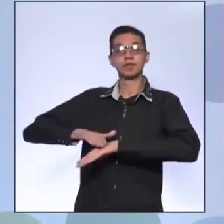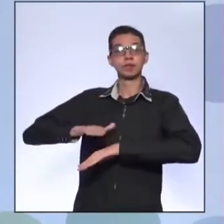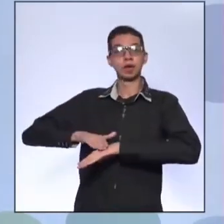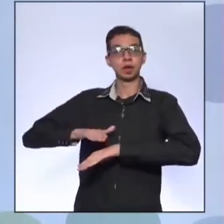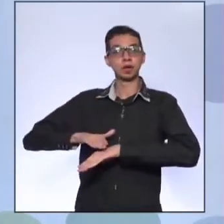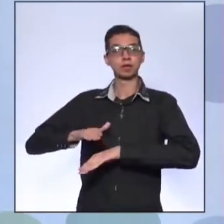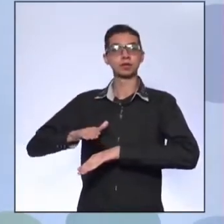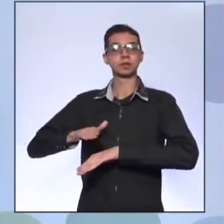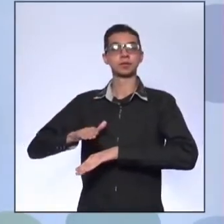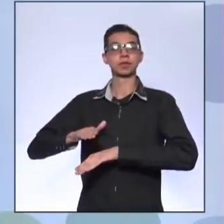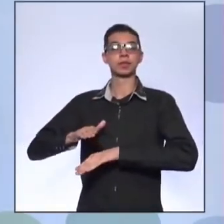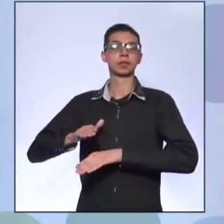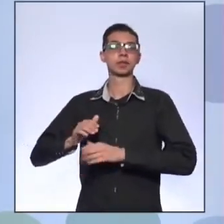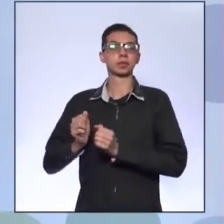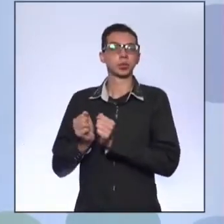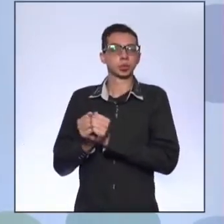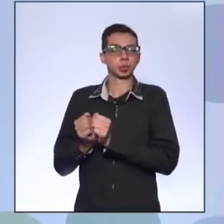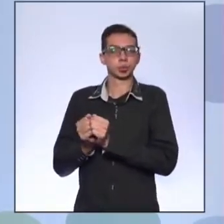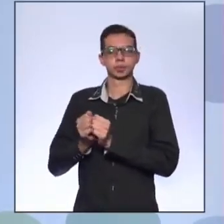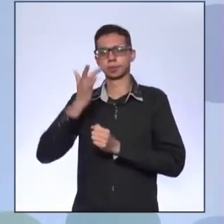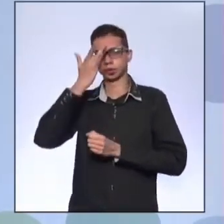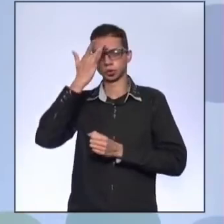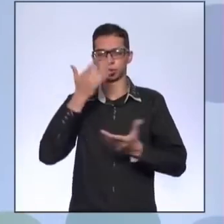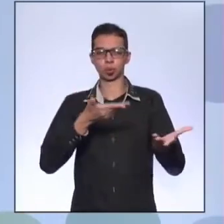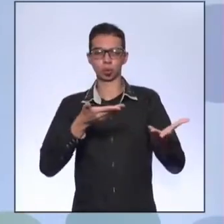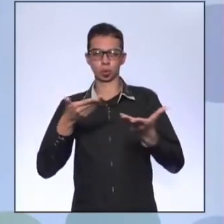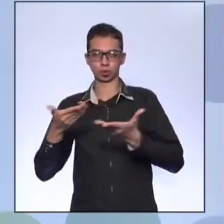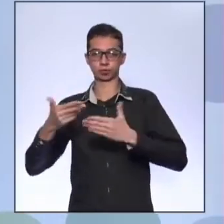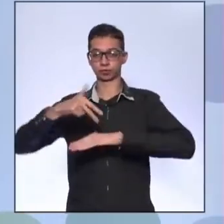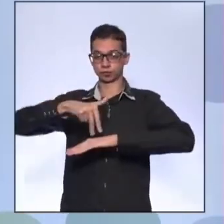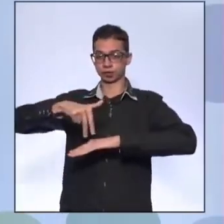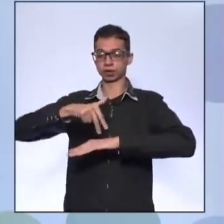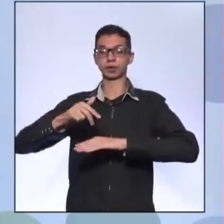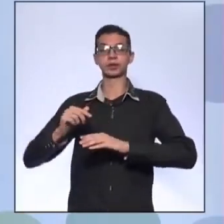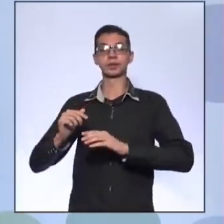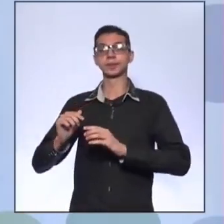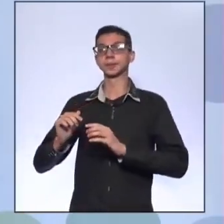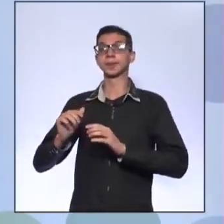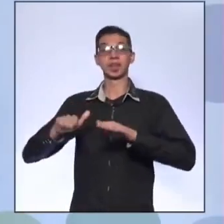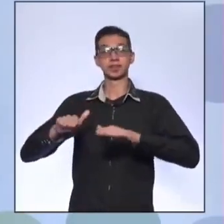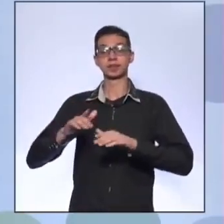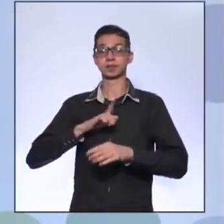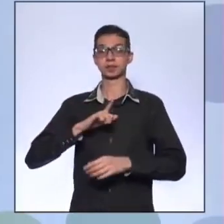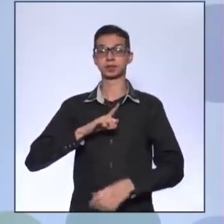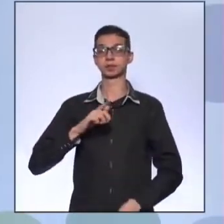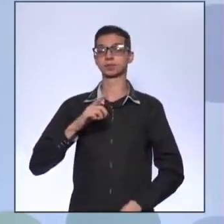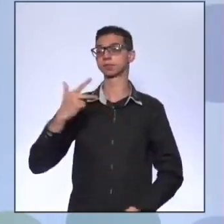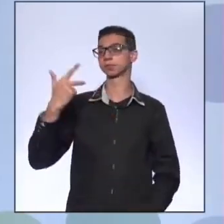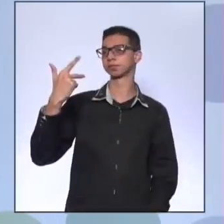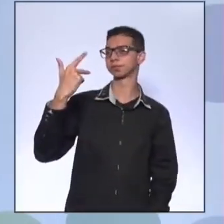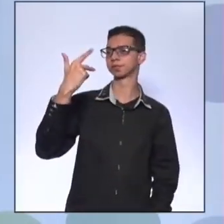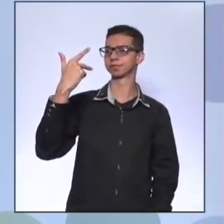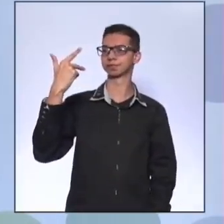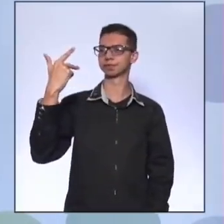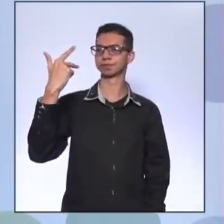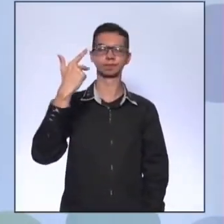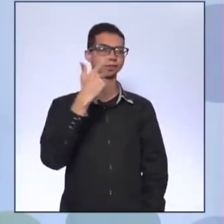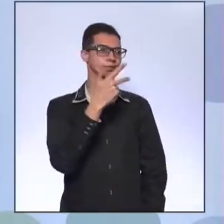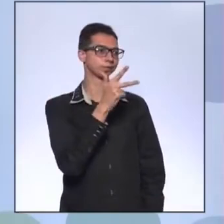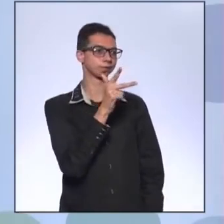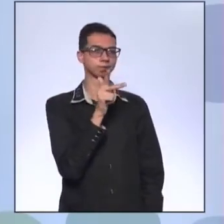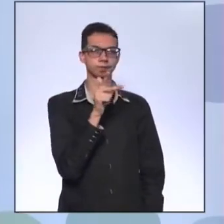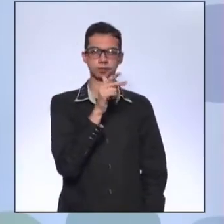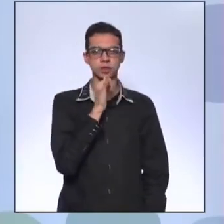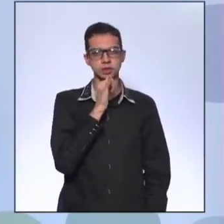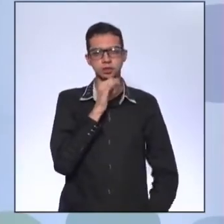aquele convidado da plateia, às vezes ele está utilizando uma câmera filmando ao mesmo tempo aquela performance, aquela evolução ali,